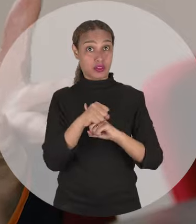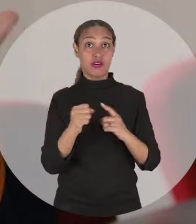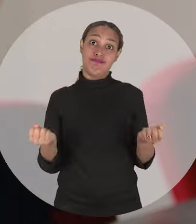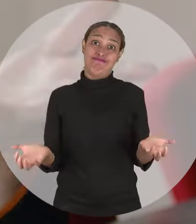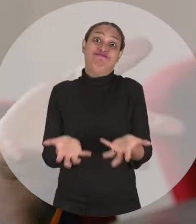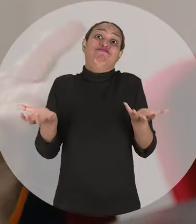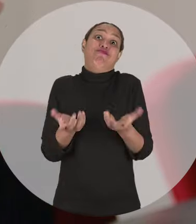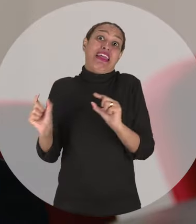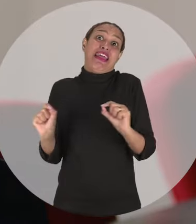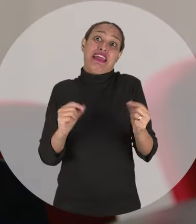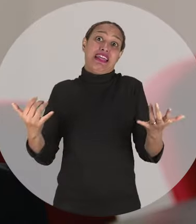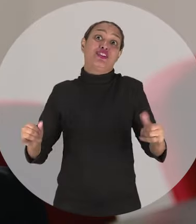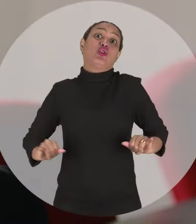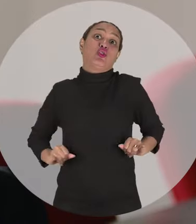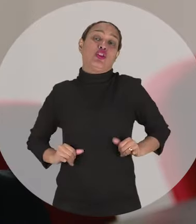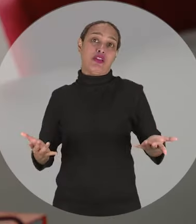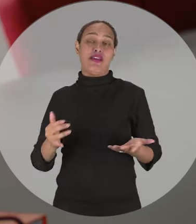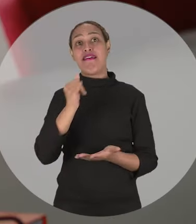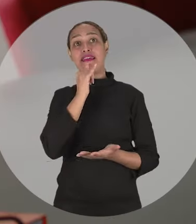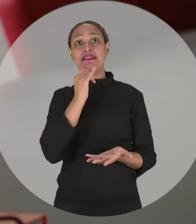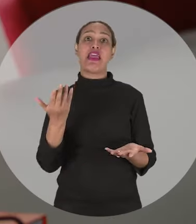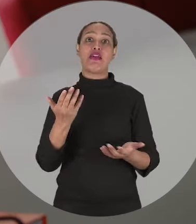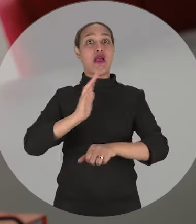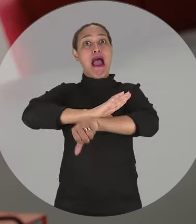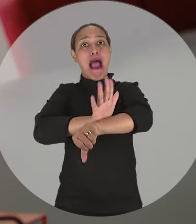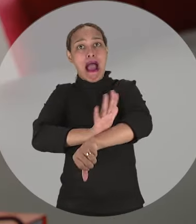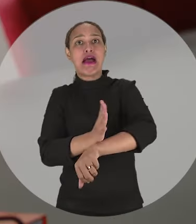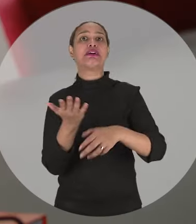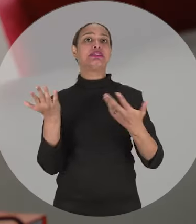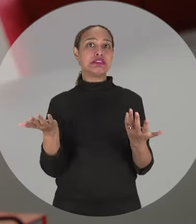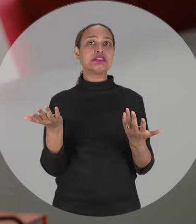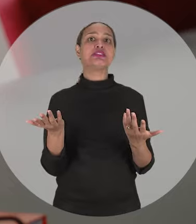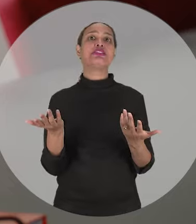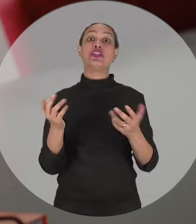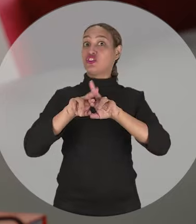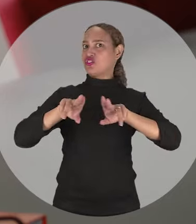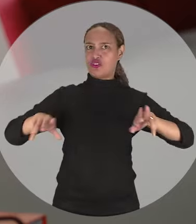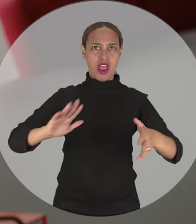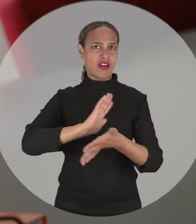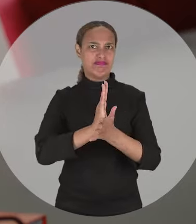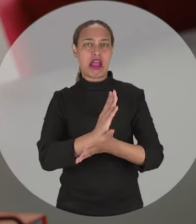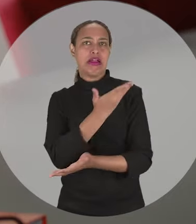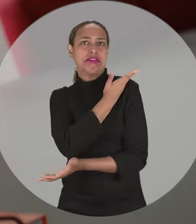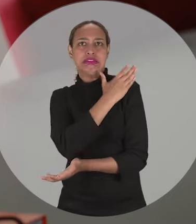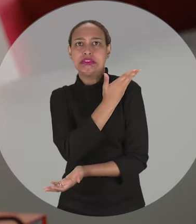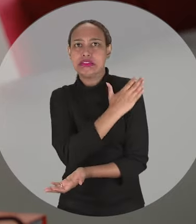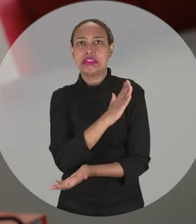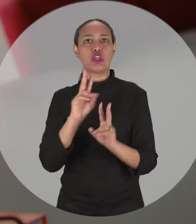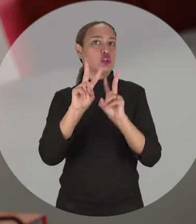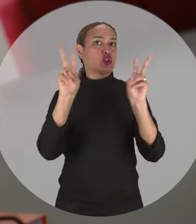esses sofrimentos. Então, por exemplo, o racismo, por exemplo, as demais discriminações sobre